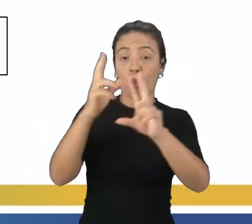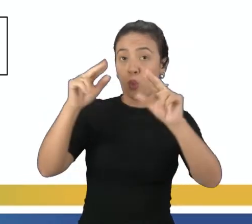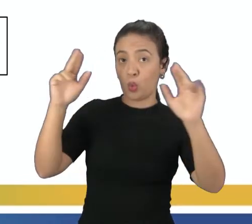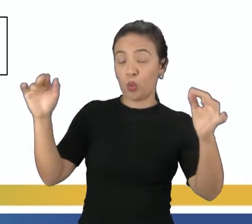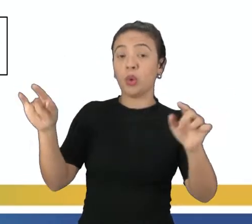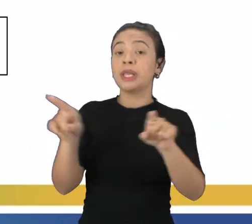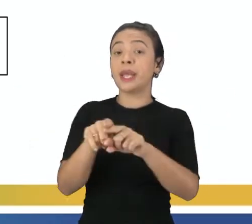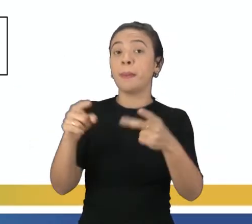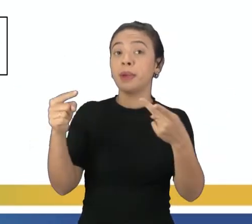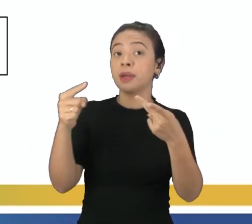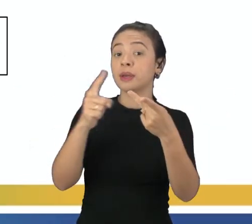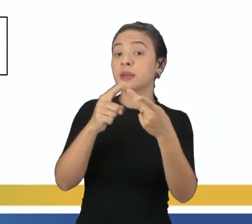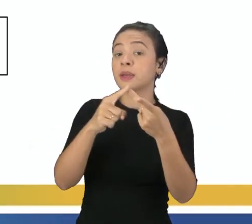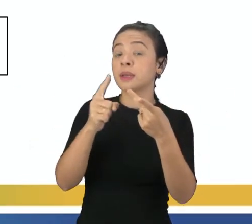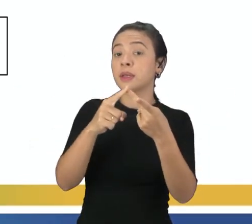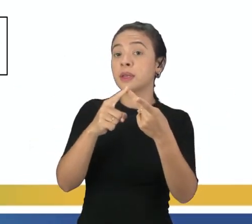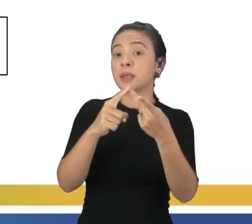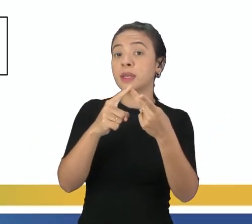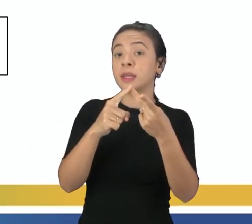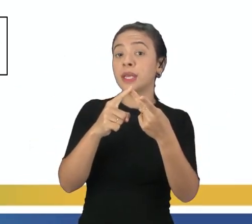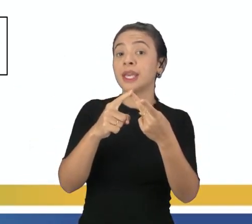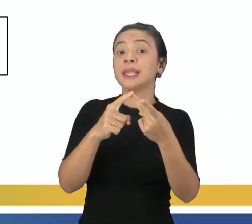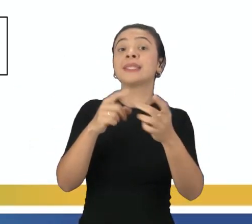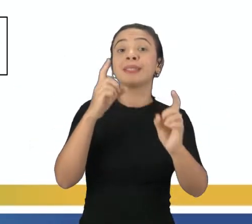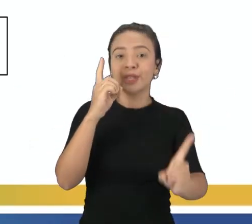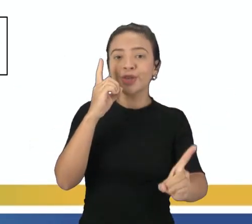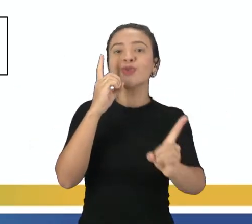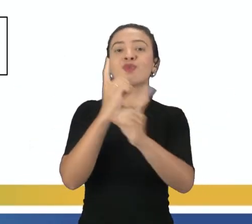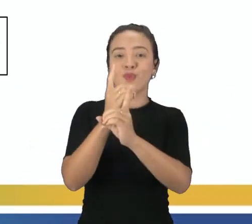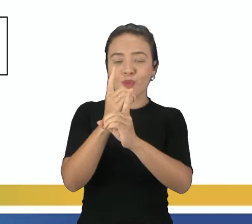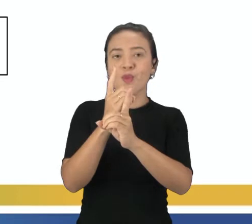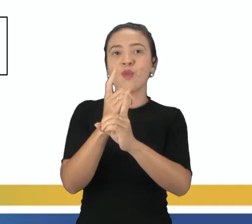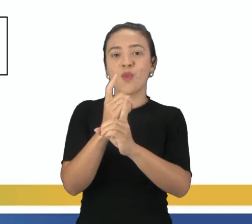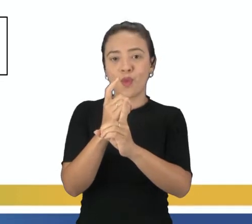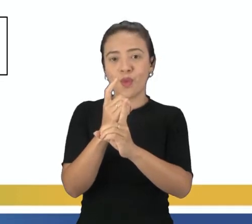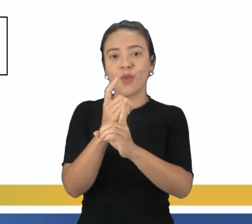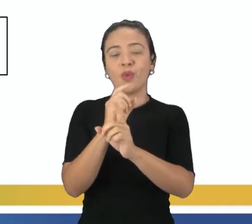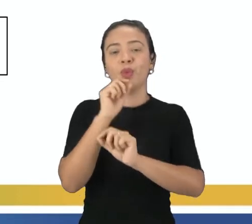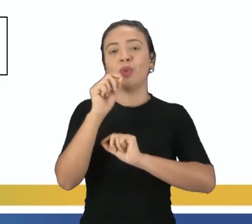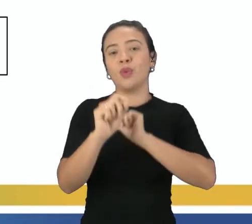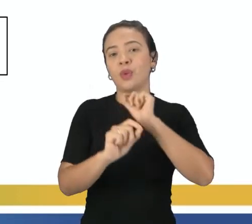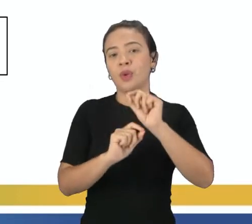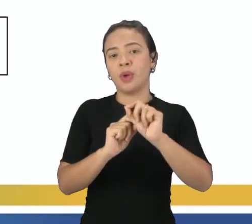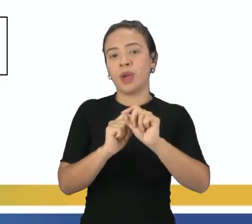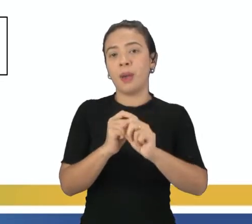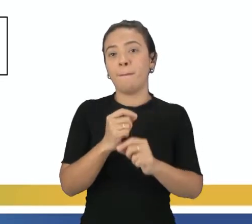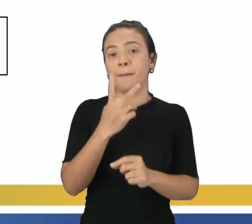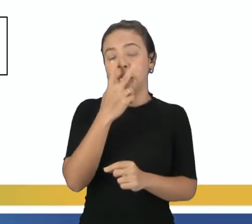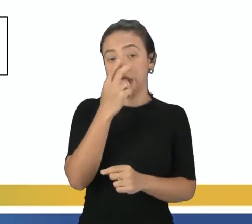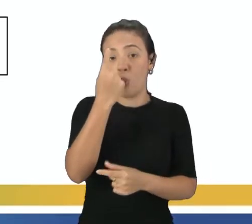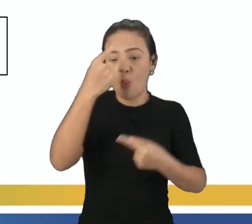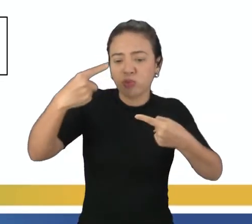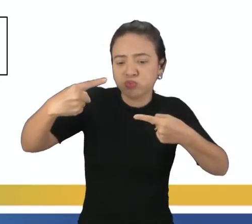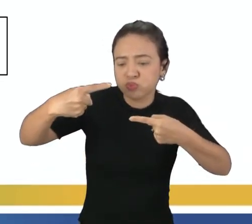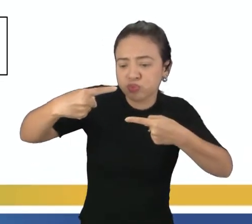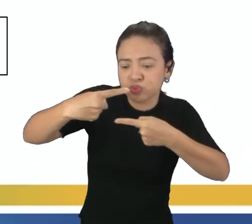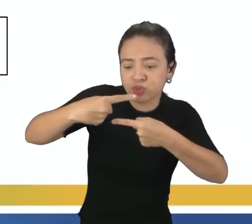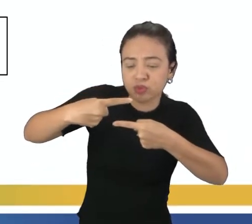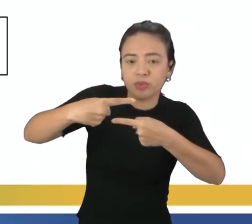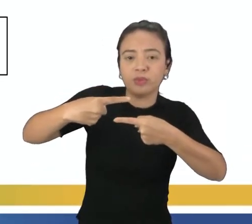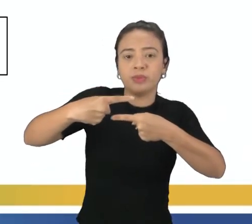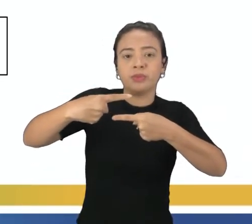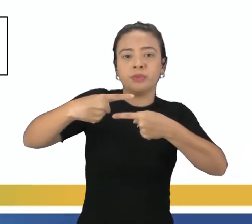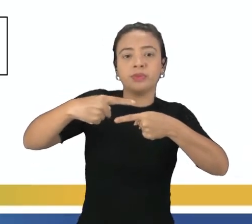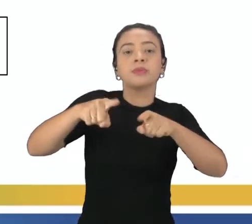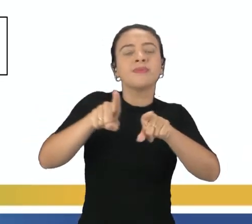tocam, e as retas paralelas coincidentes, que são aquelas retas que na verdade é uma só, uma está em cima da outra.